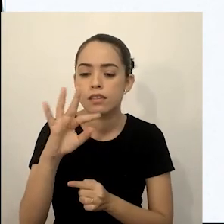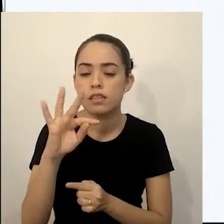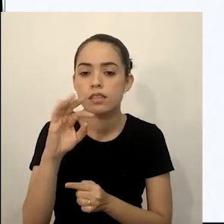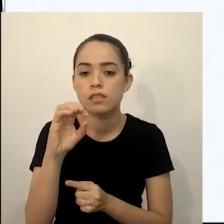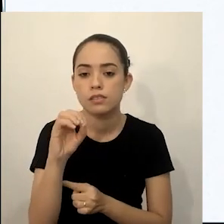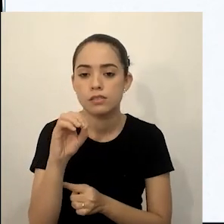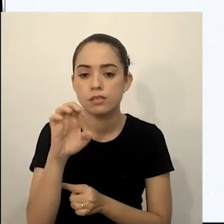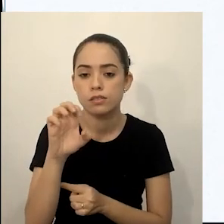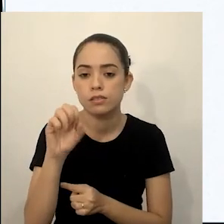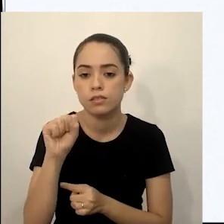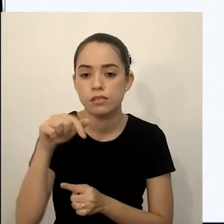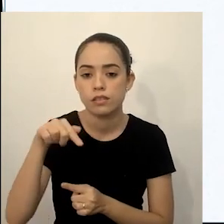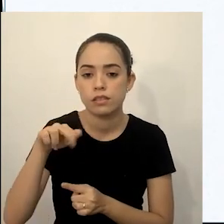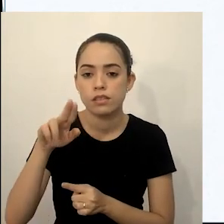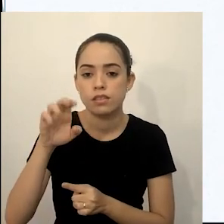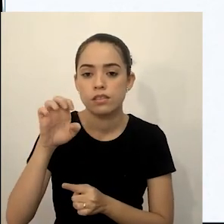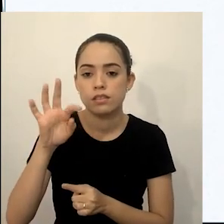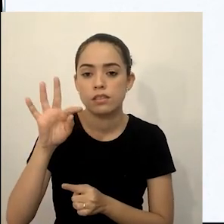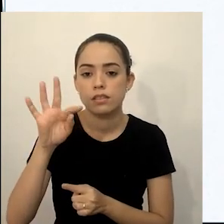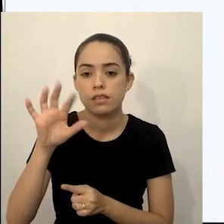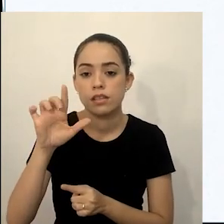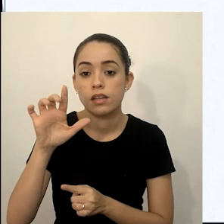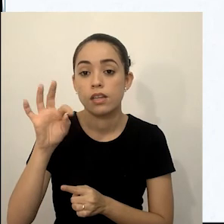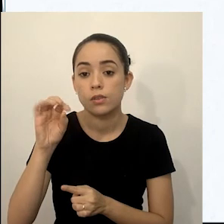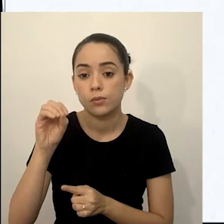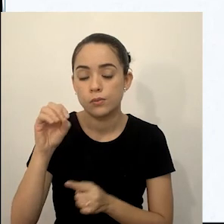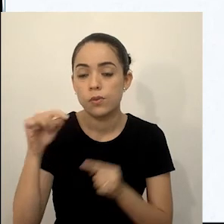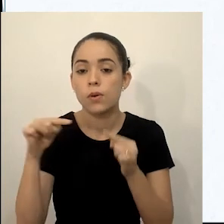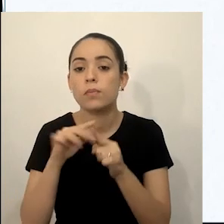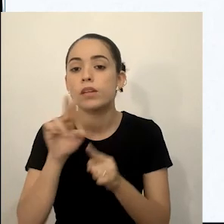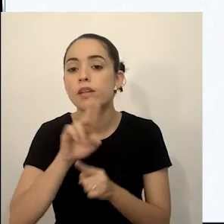citoesqueleto denominada de teca